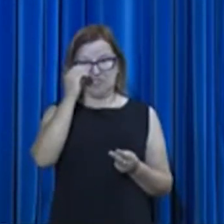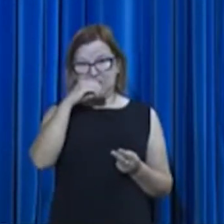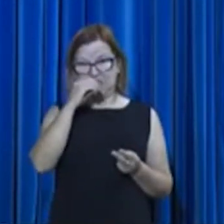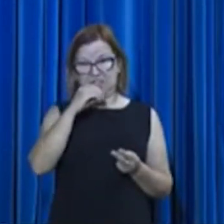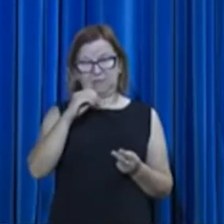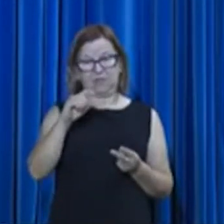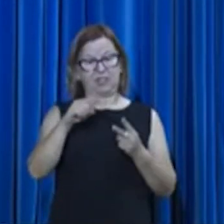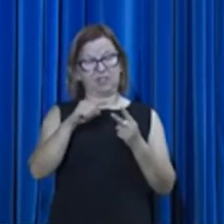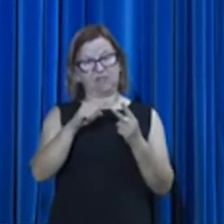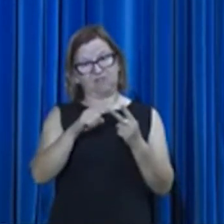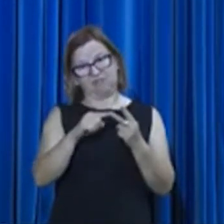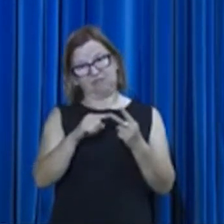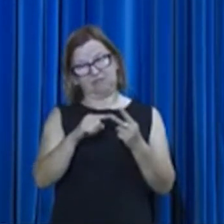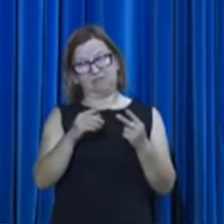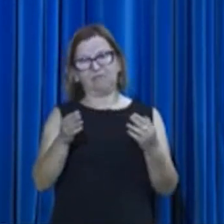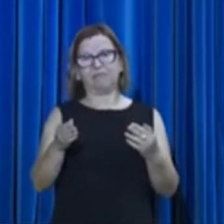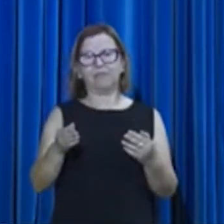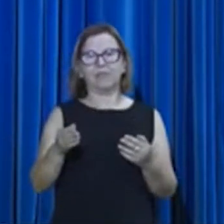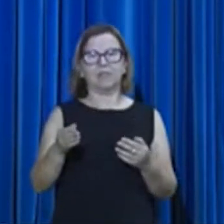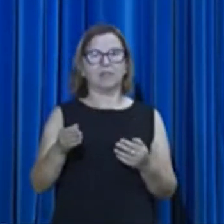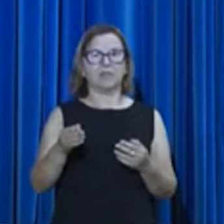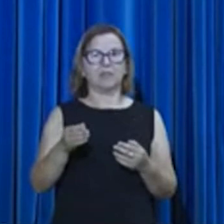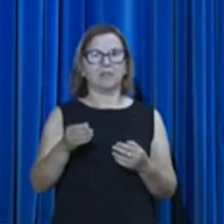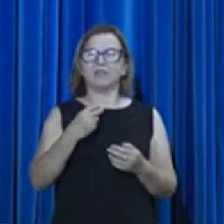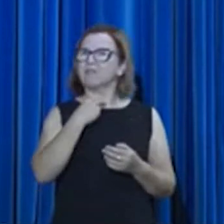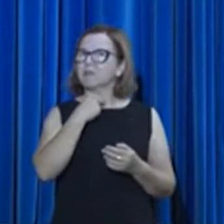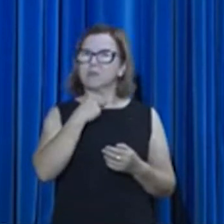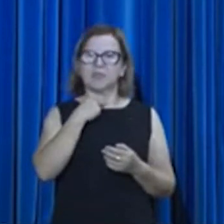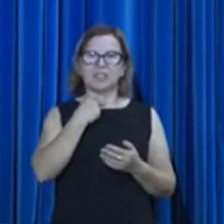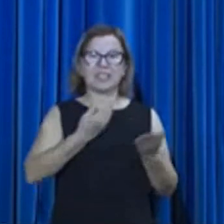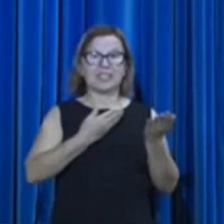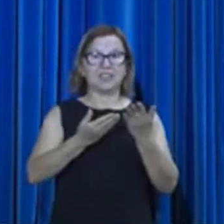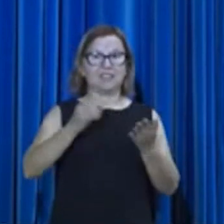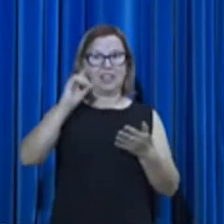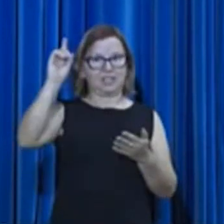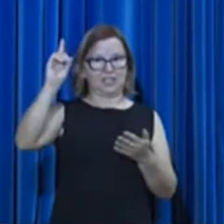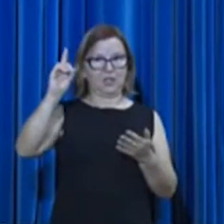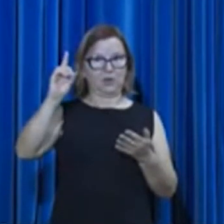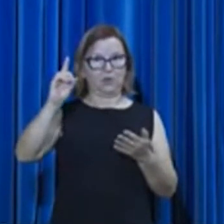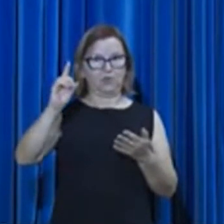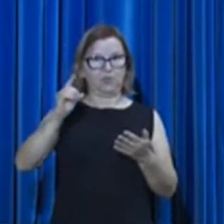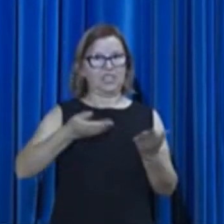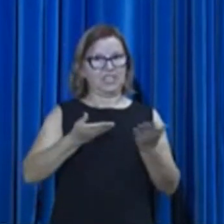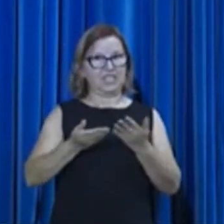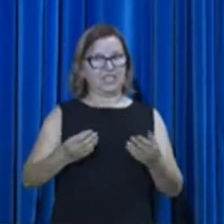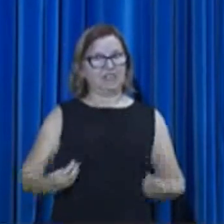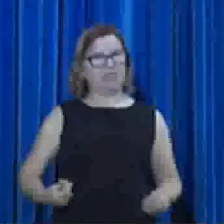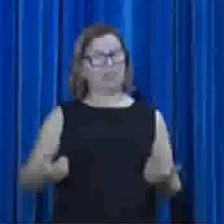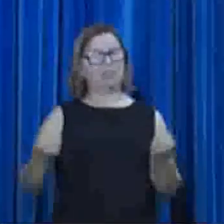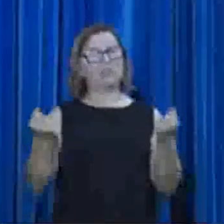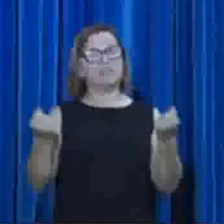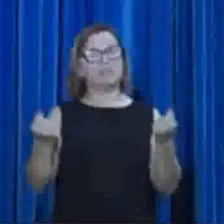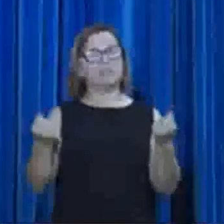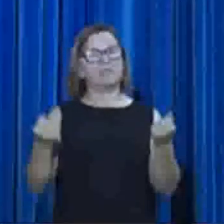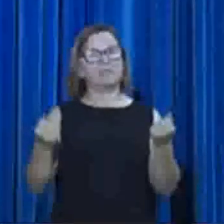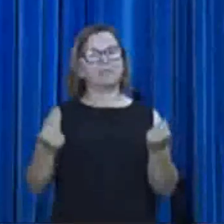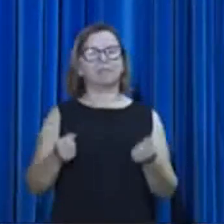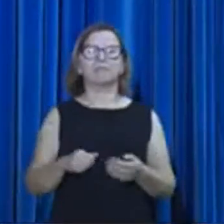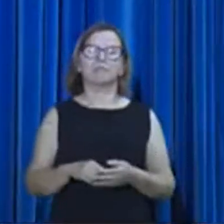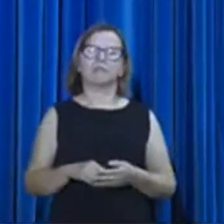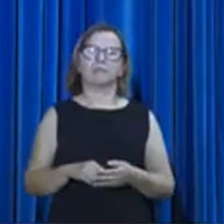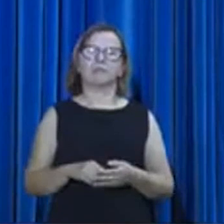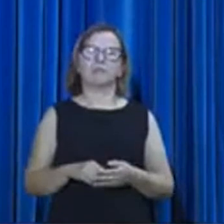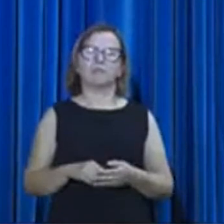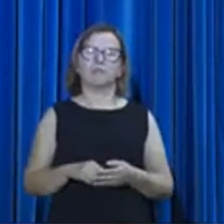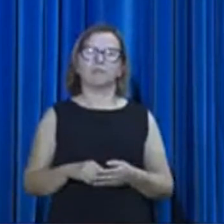outro. Não podeis servir a Deus e às riquezas. Aqui vocês estão entendendo? Que o